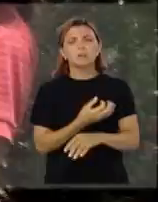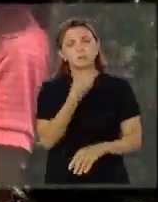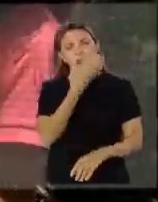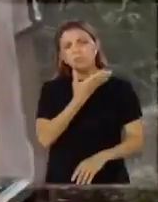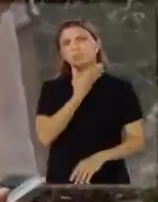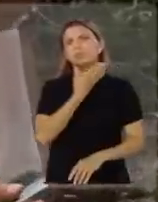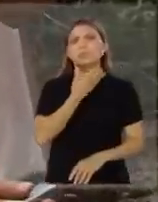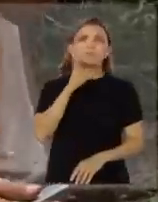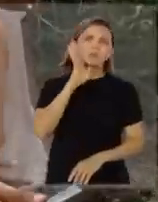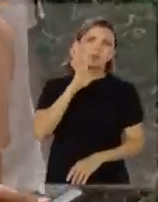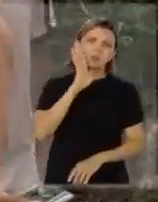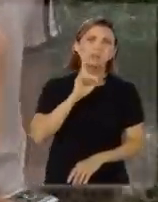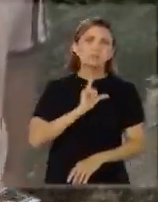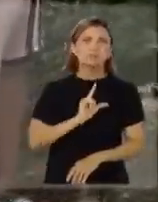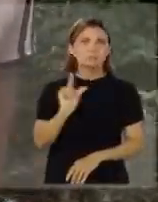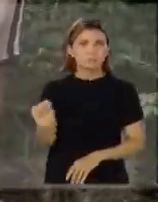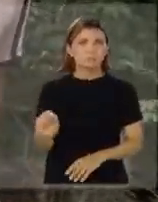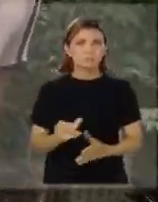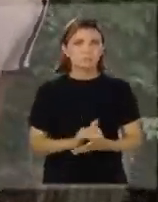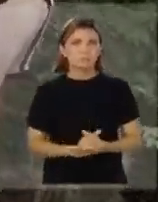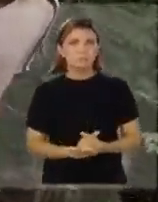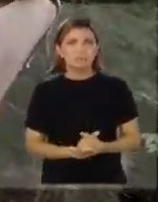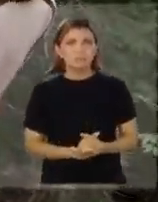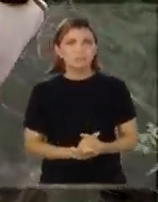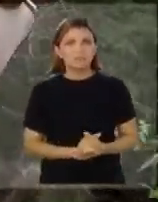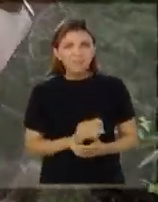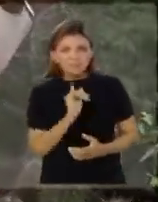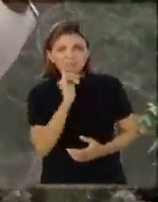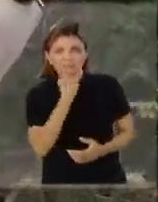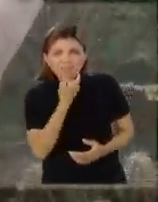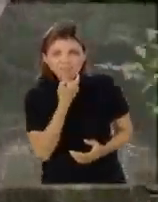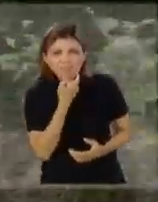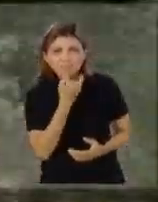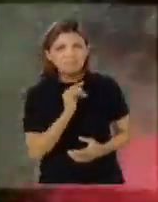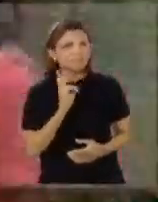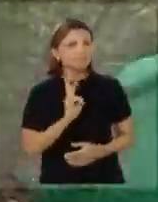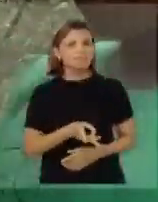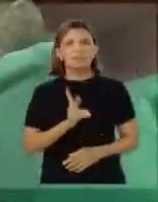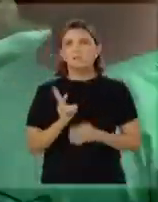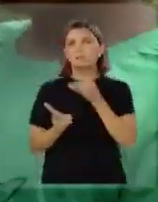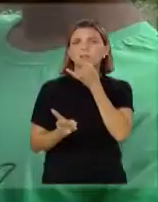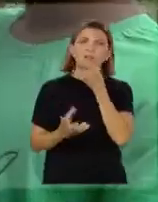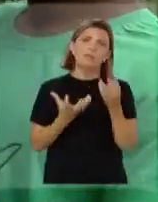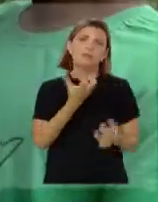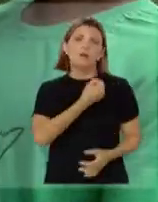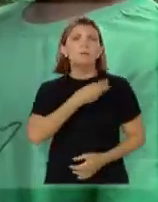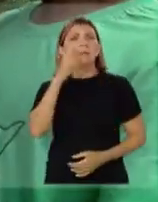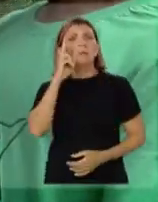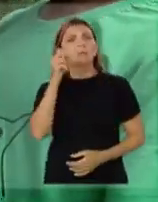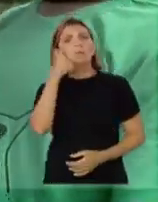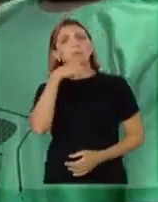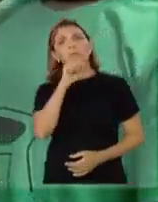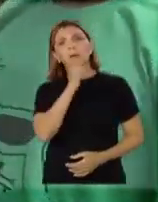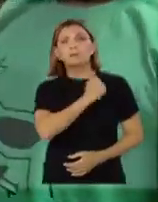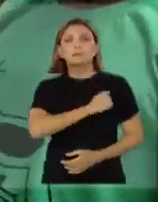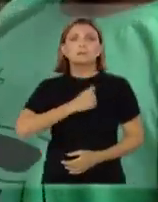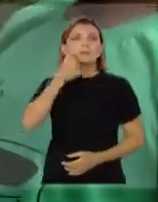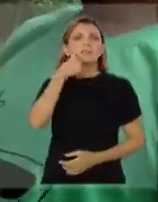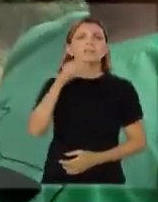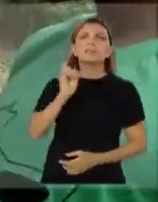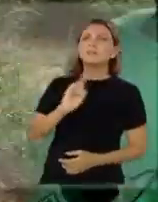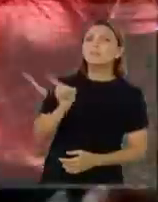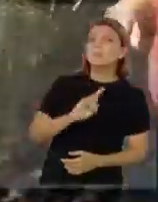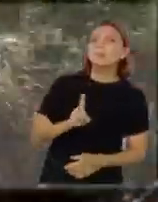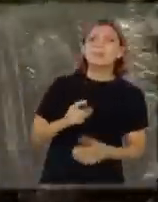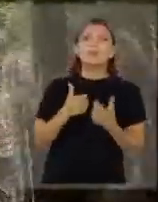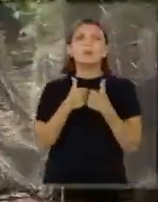o ano inteiro. Gente, tá bom, o papo tá legal, mas vamos apertar o passo, vai. Ah, você está muito aperreada? A Marta tá sempre aperreada. Ela deve ter lembrado da